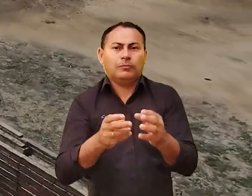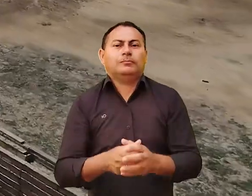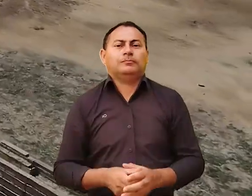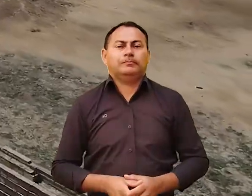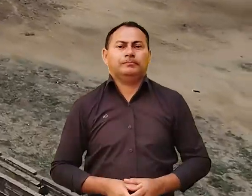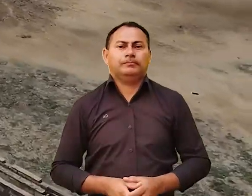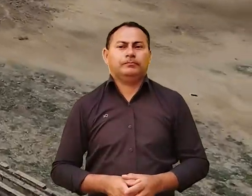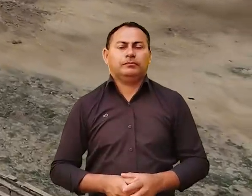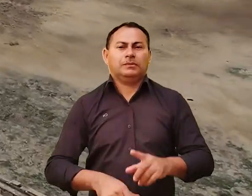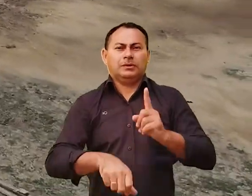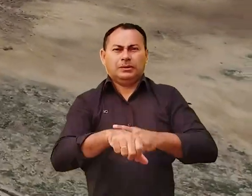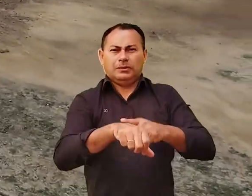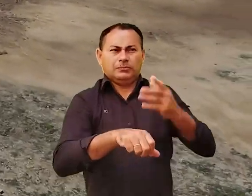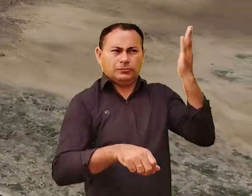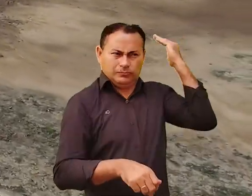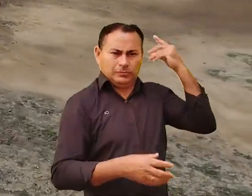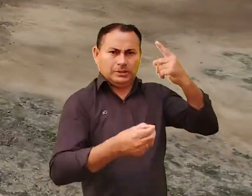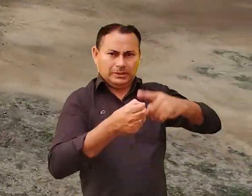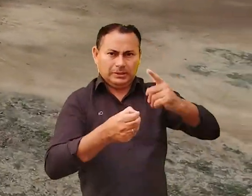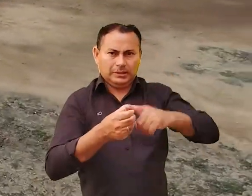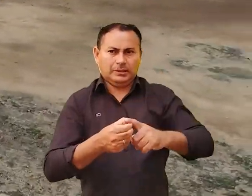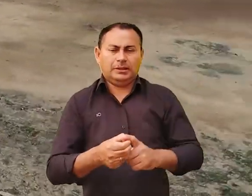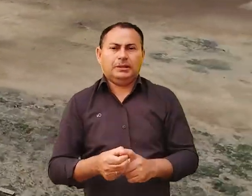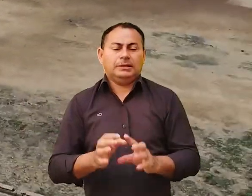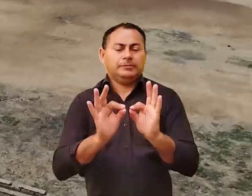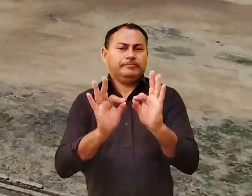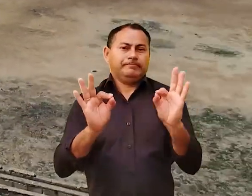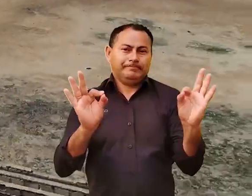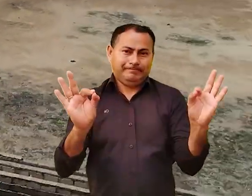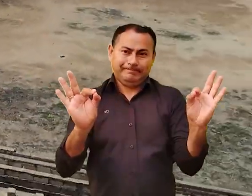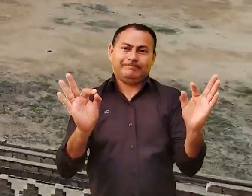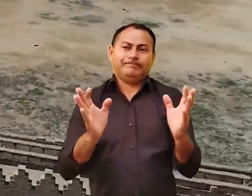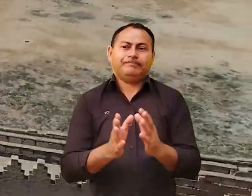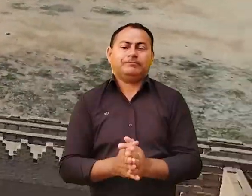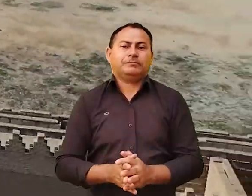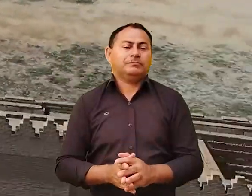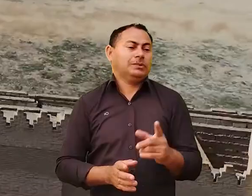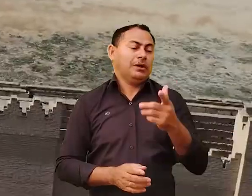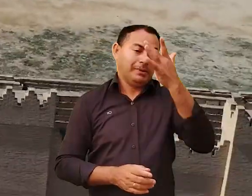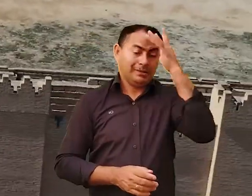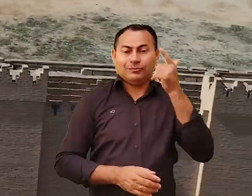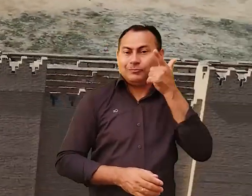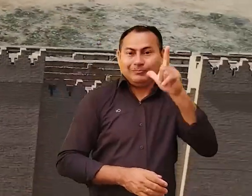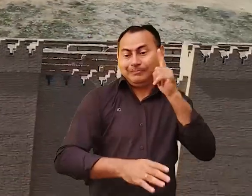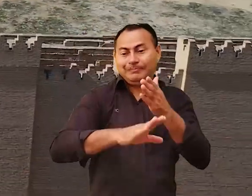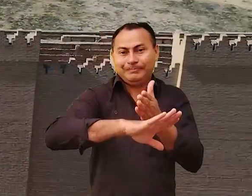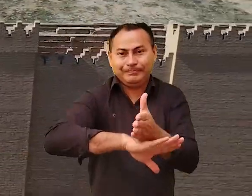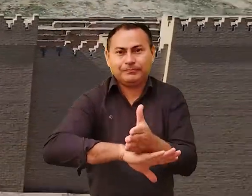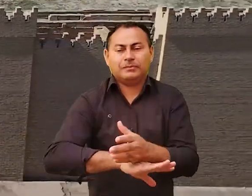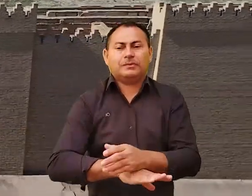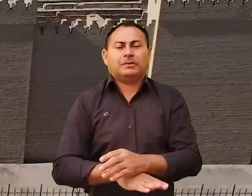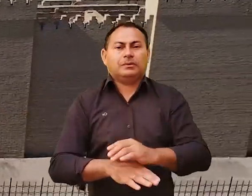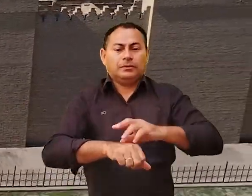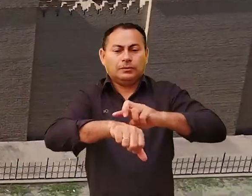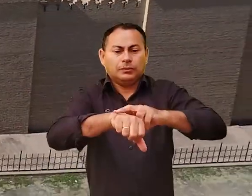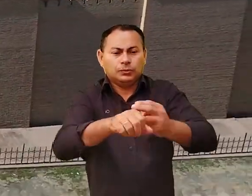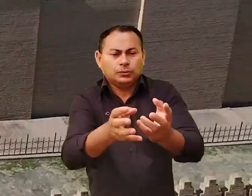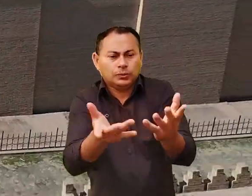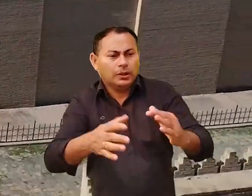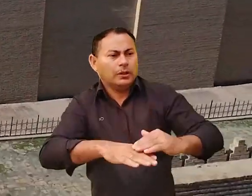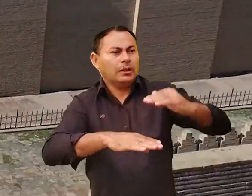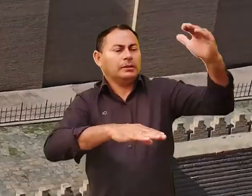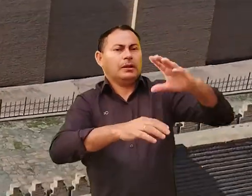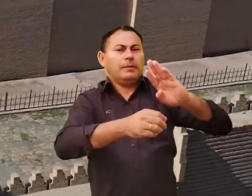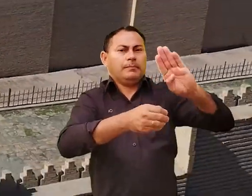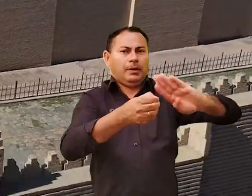maneira. Nos tempos antigos, essa cidade era simplesmente inviolável. Os jardins suspensos